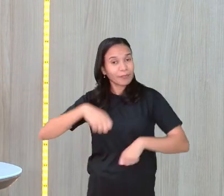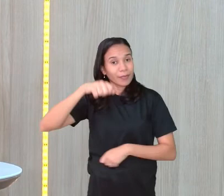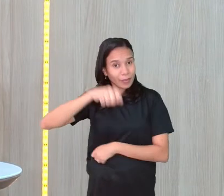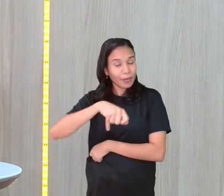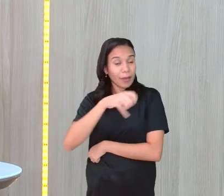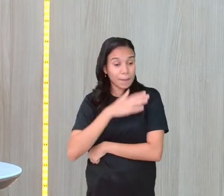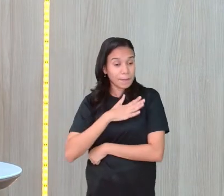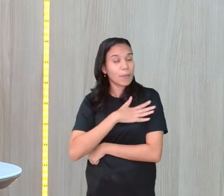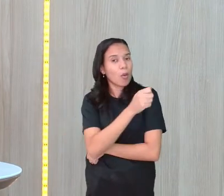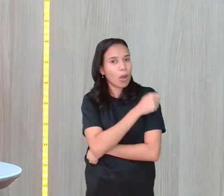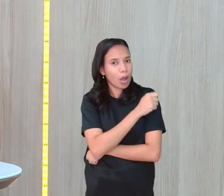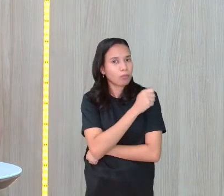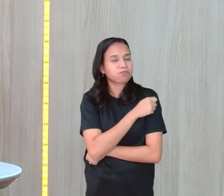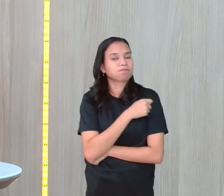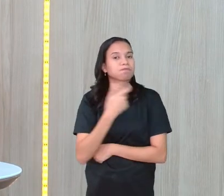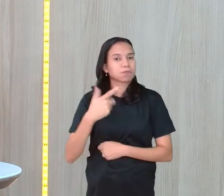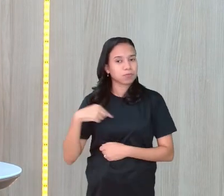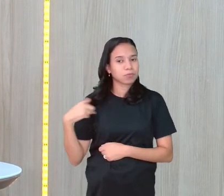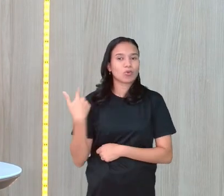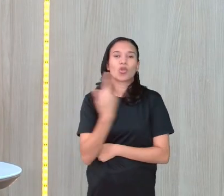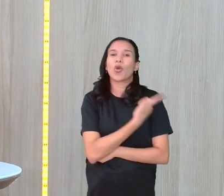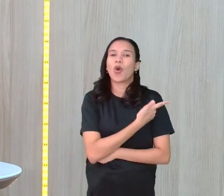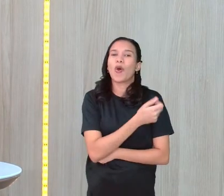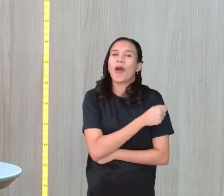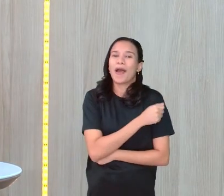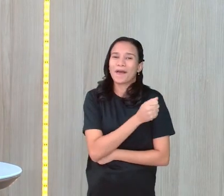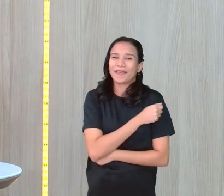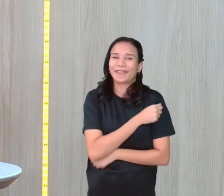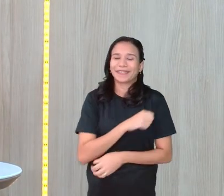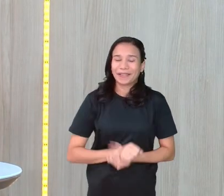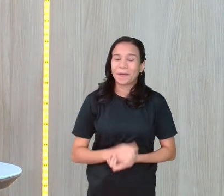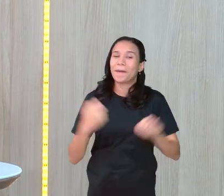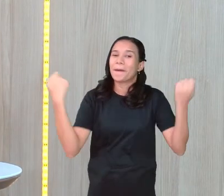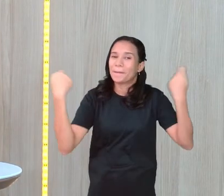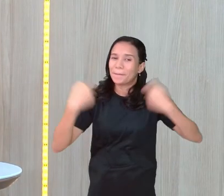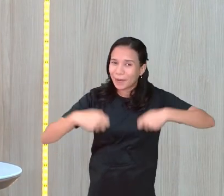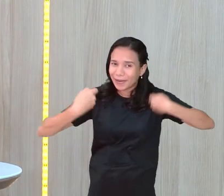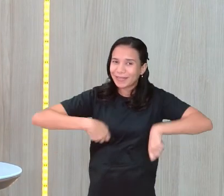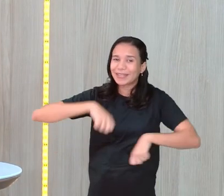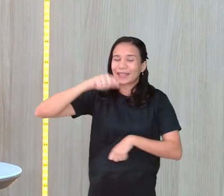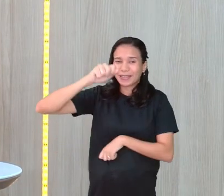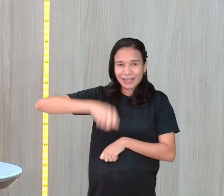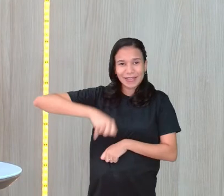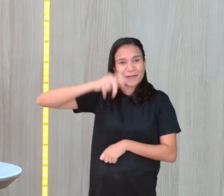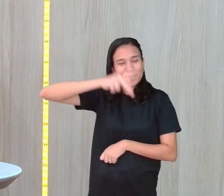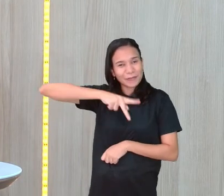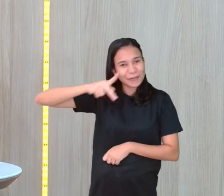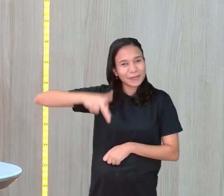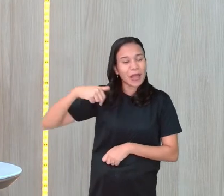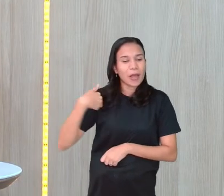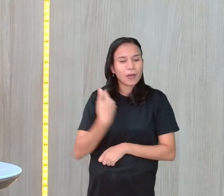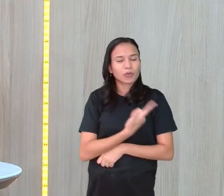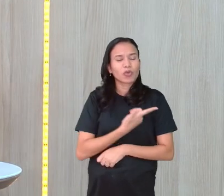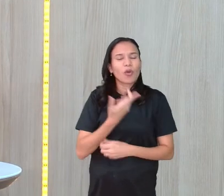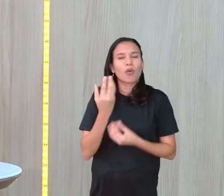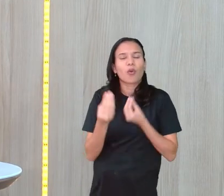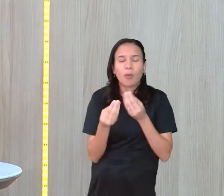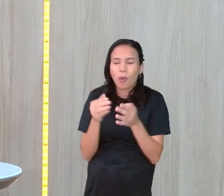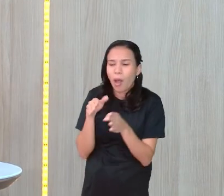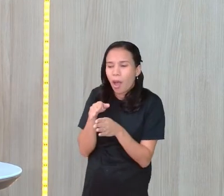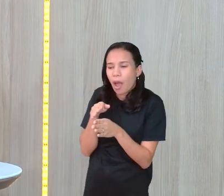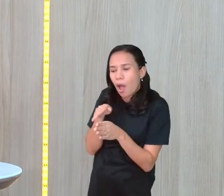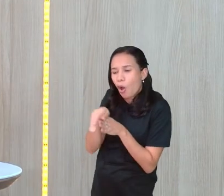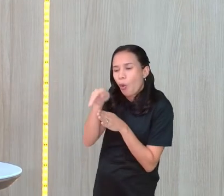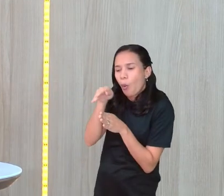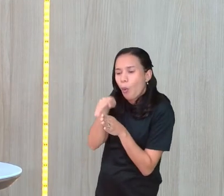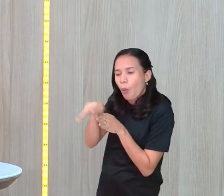meus alunos, na aula de ciência, viu? Nossos alunos, professora, nossos alunos. Eles vão precisar, professora Adriana, que a gente possa orientar.